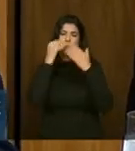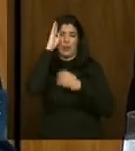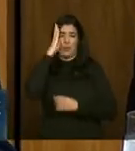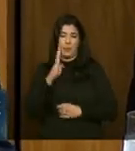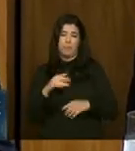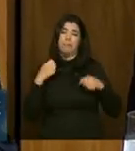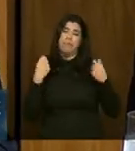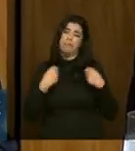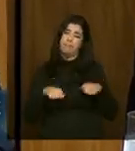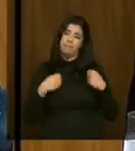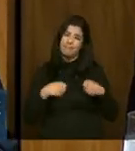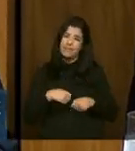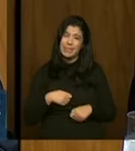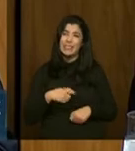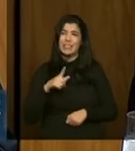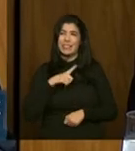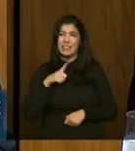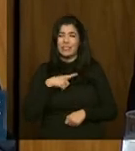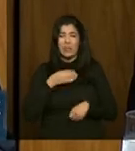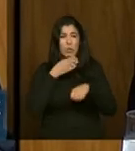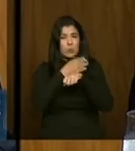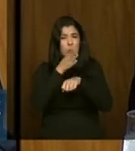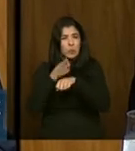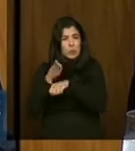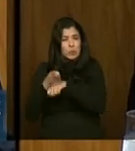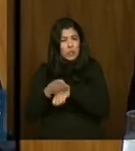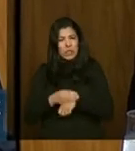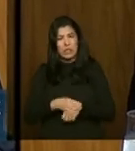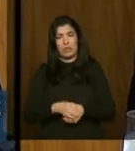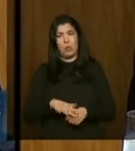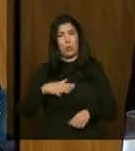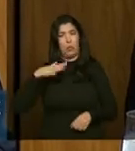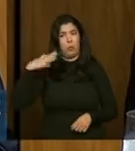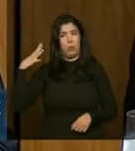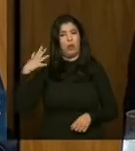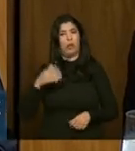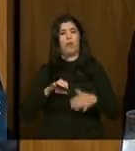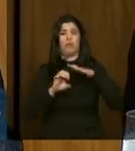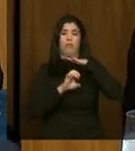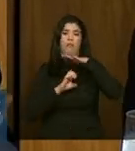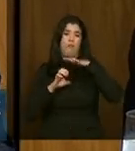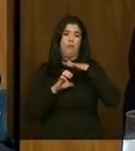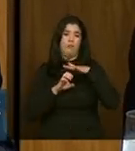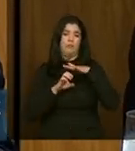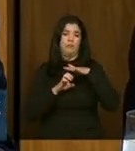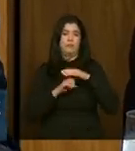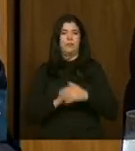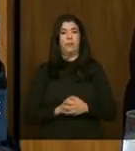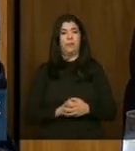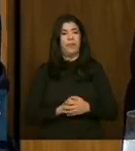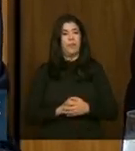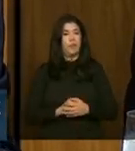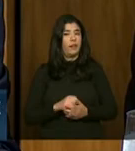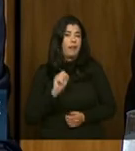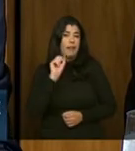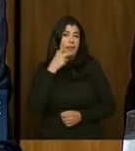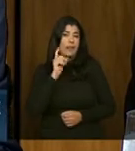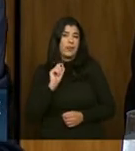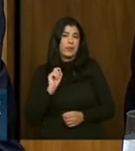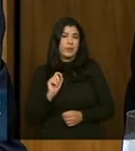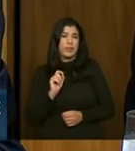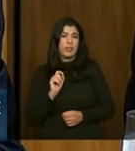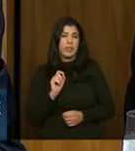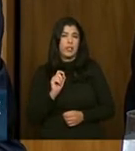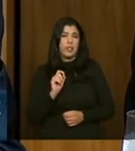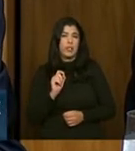isso realmente é um custo enorme para as nossas empresas. Claro que... Esses